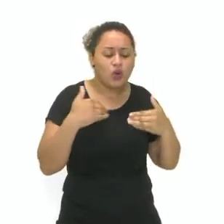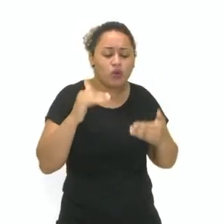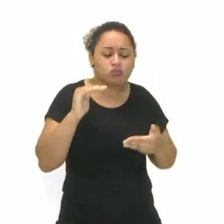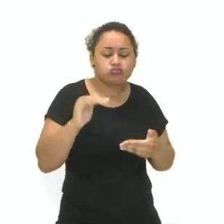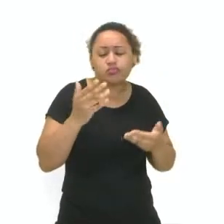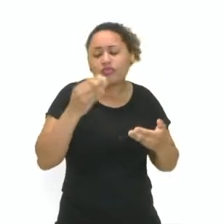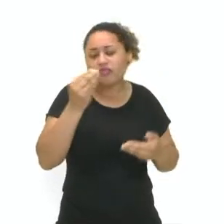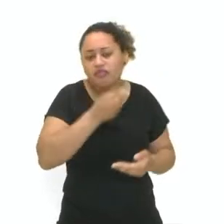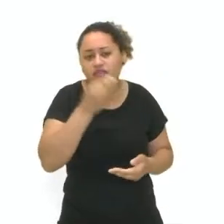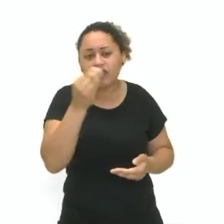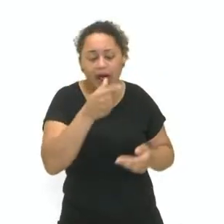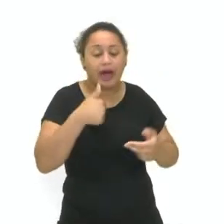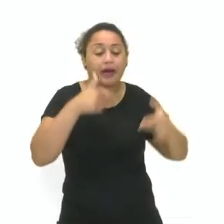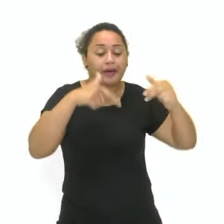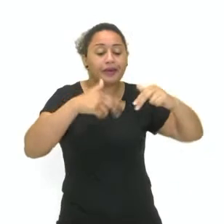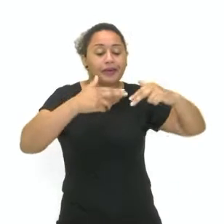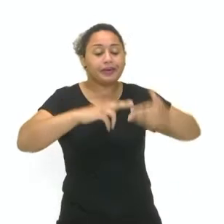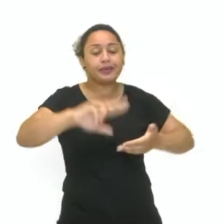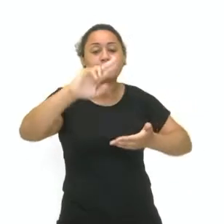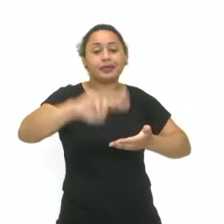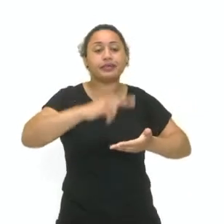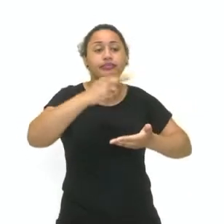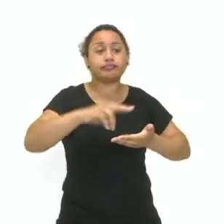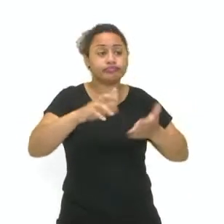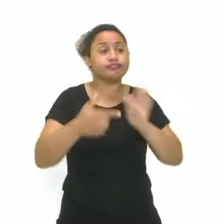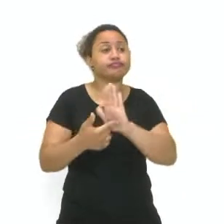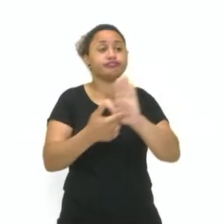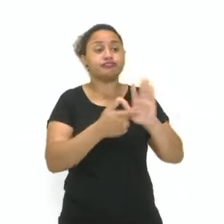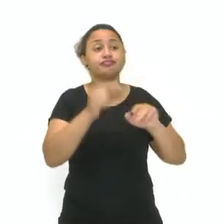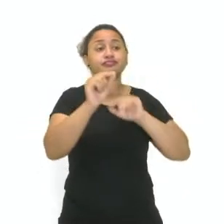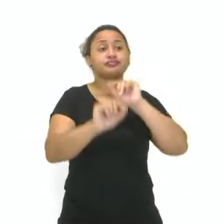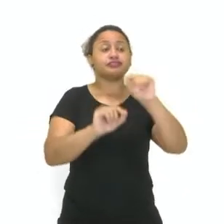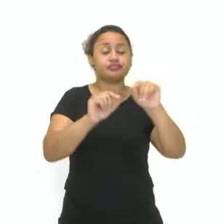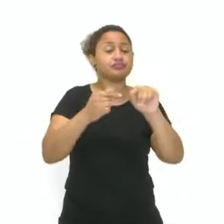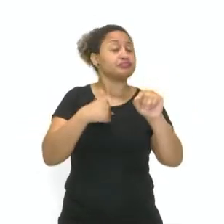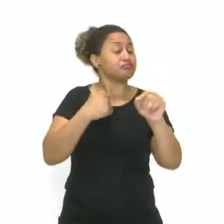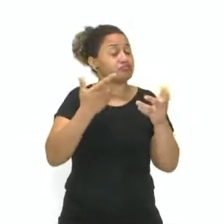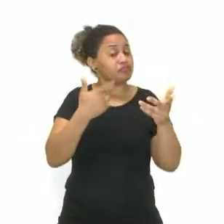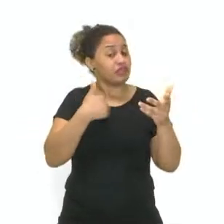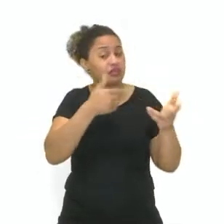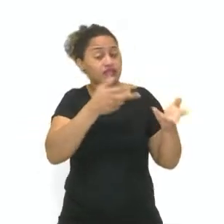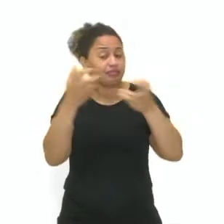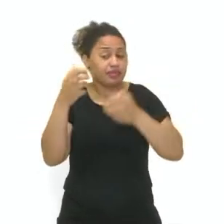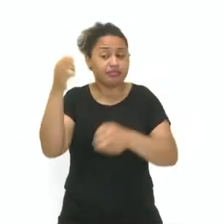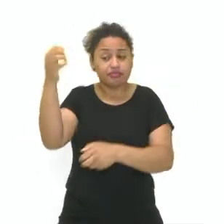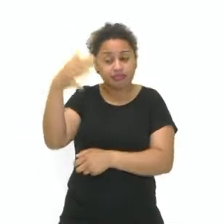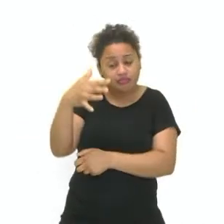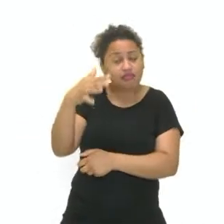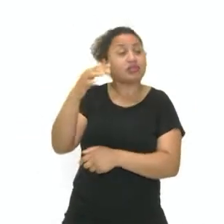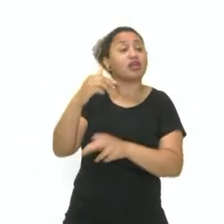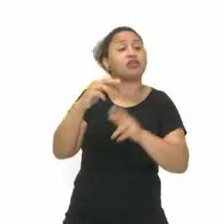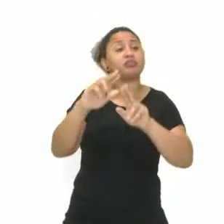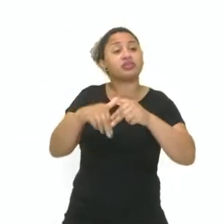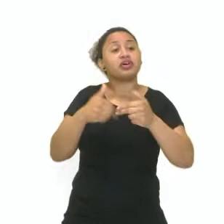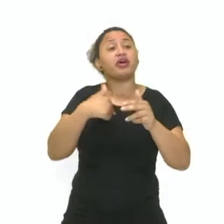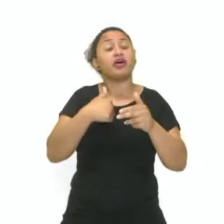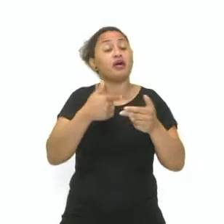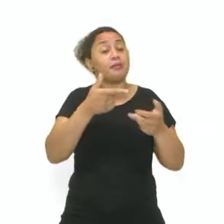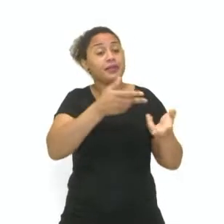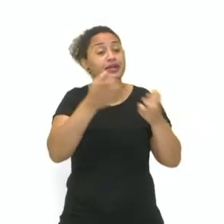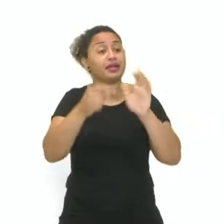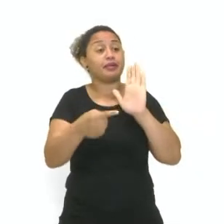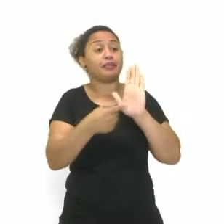debilitado, entregue a uma rede, são evidências da composição escrita à luz, tendo como efeito a denúncia